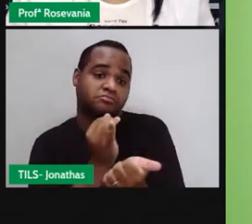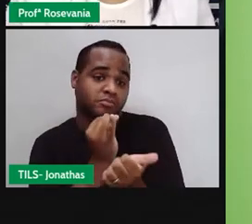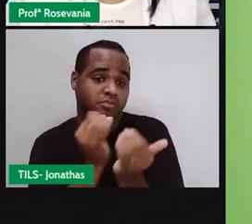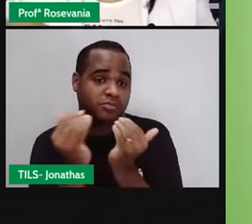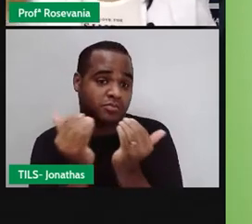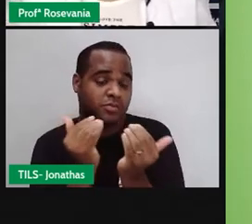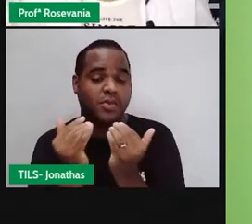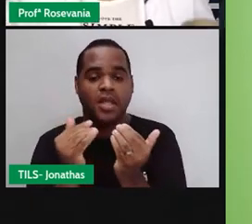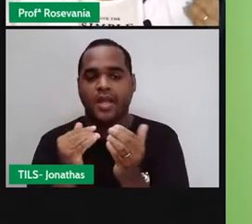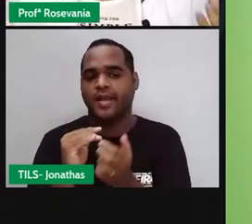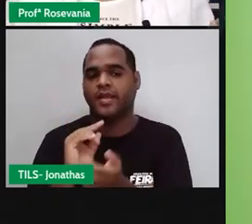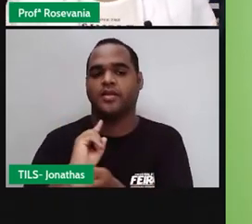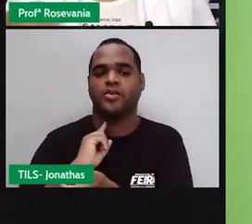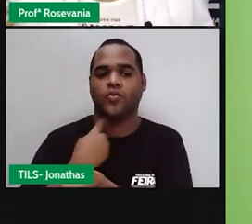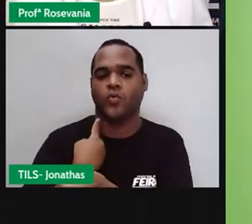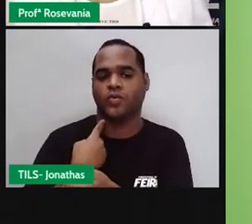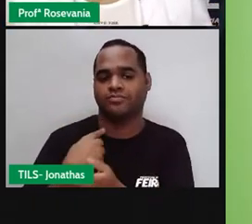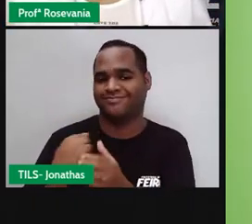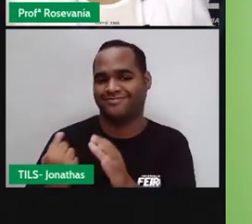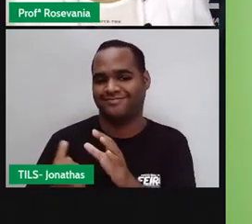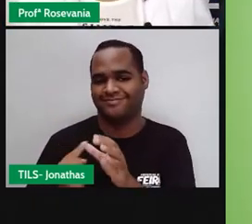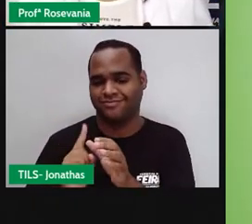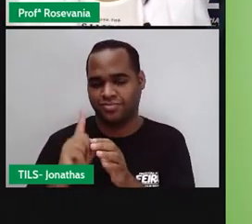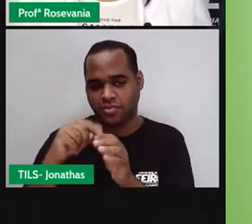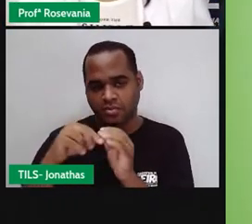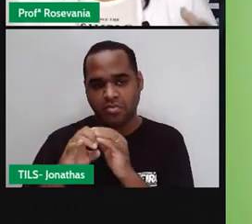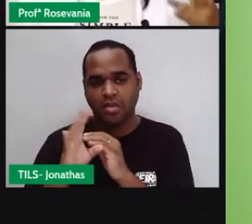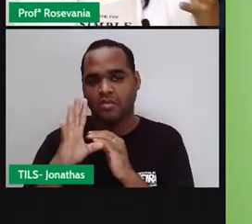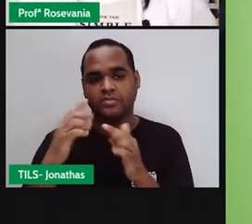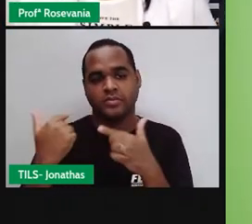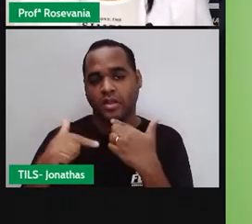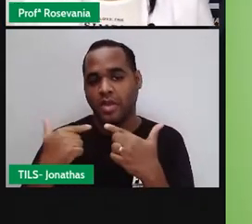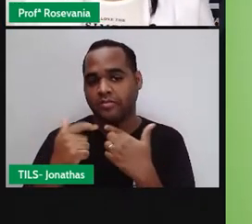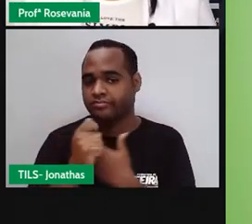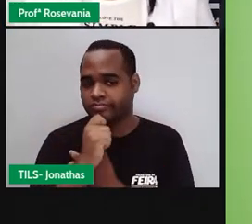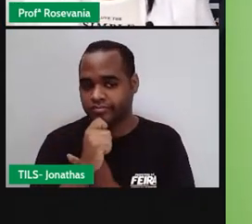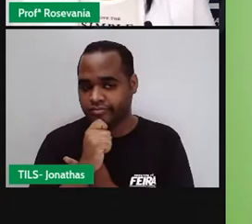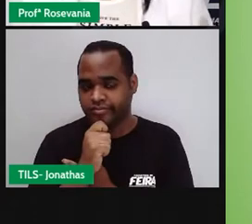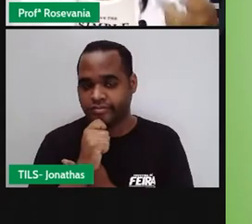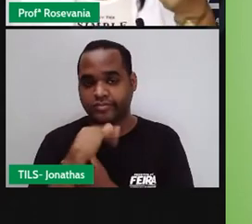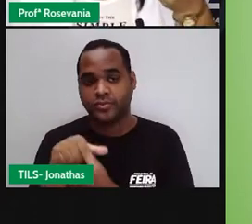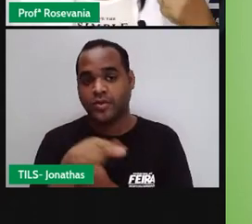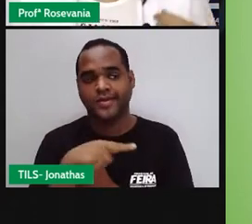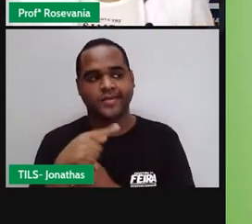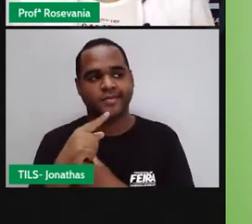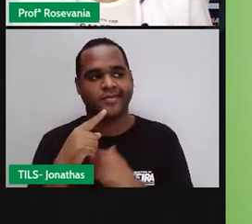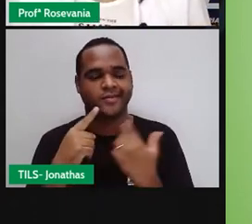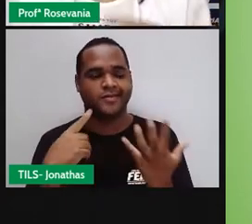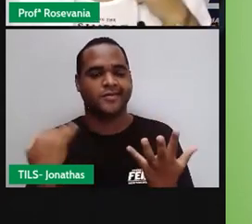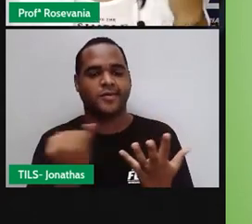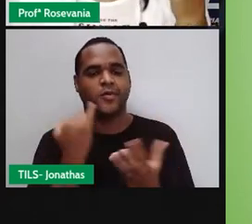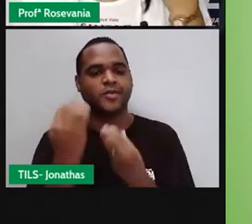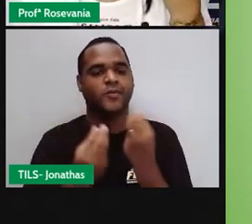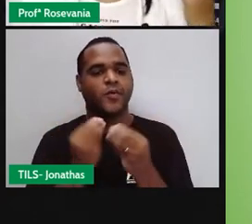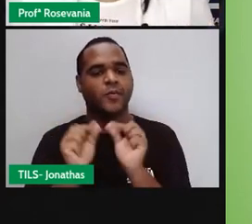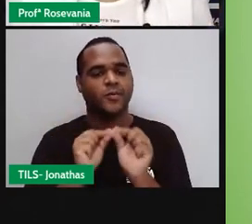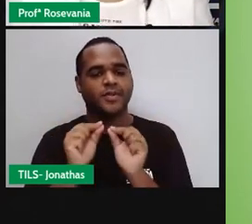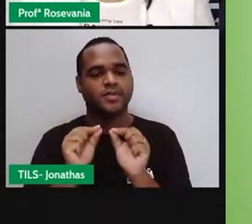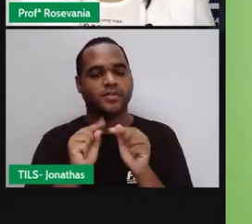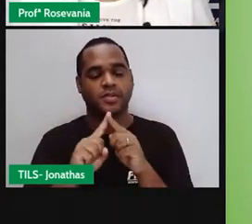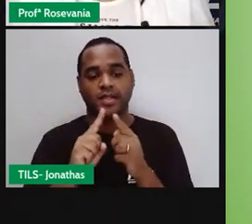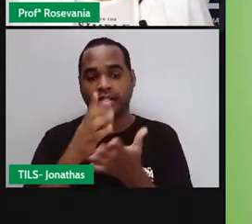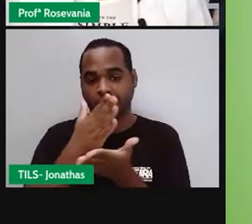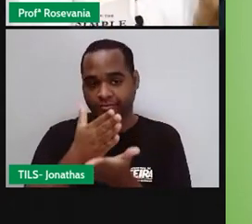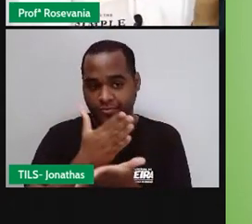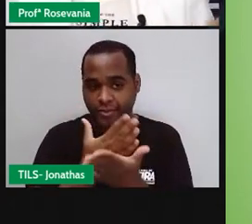própria poluição, a exemplo, às vezes, né, do desemprego, mas nós vamos hoje nos ater à parte mais inicial. Essa aula, né, será